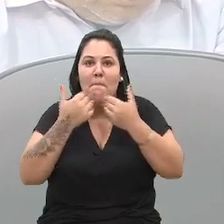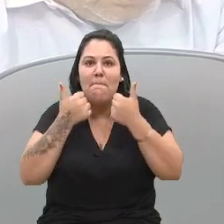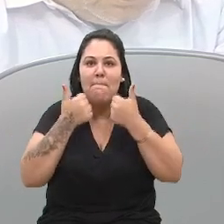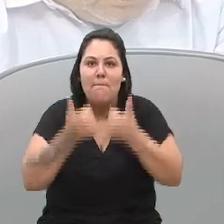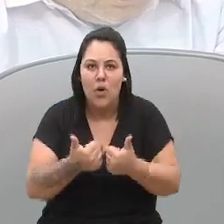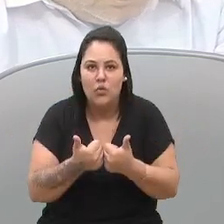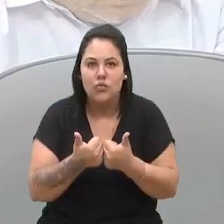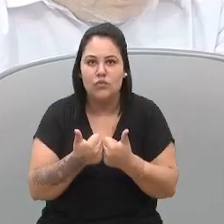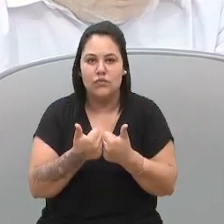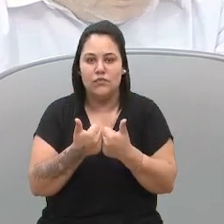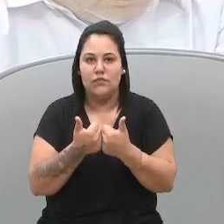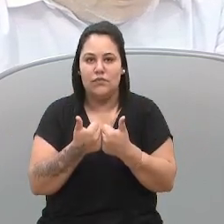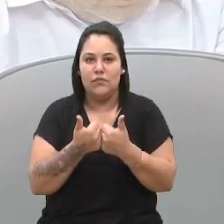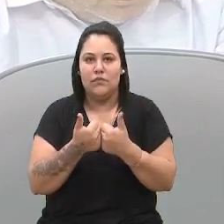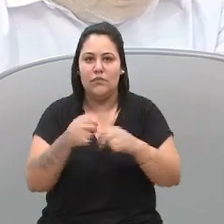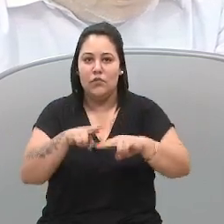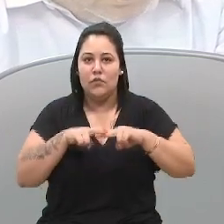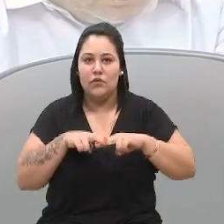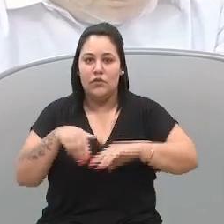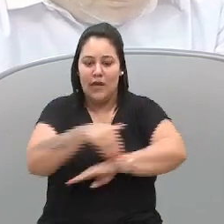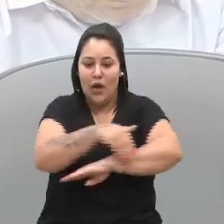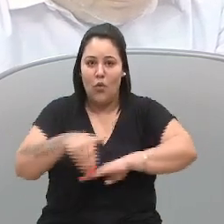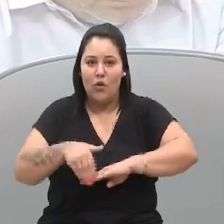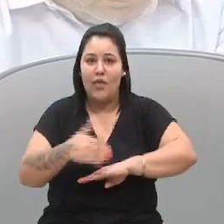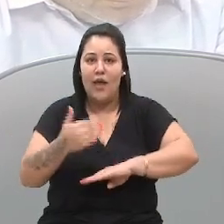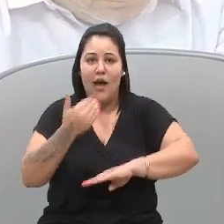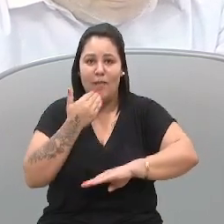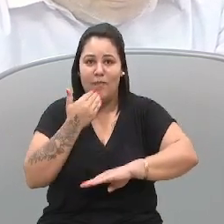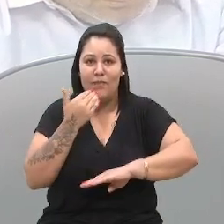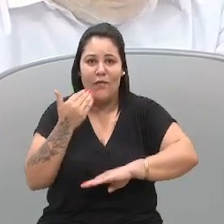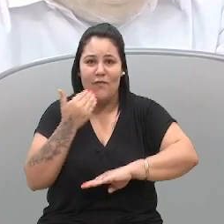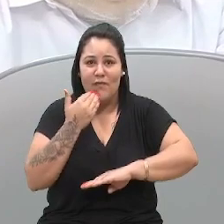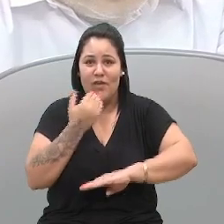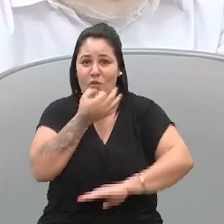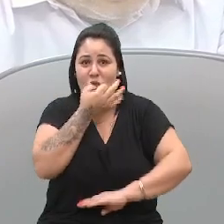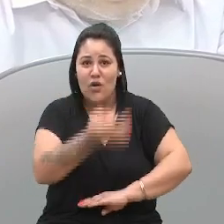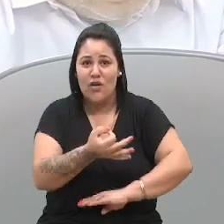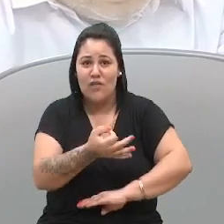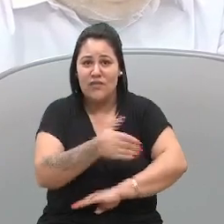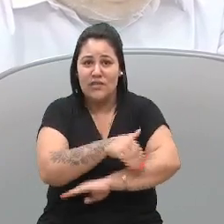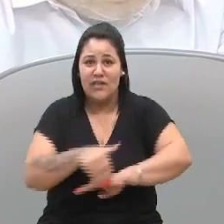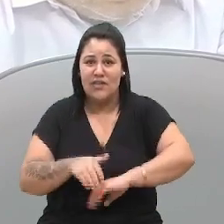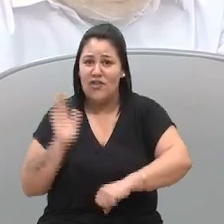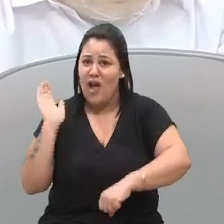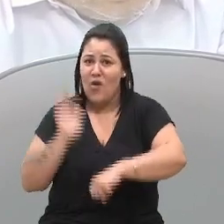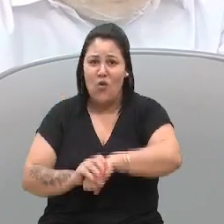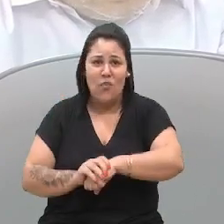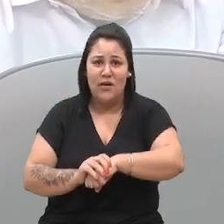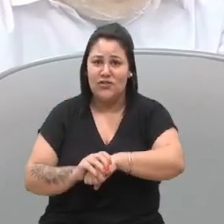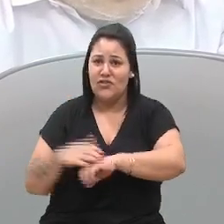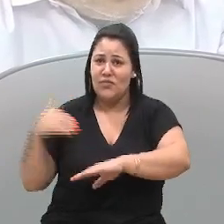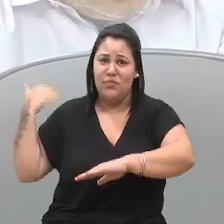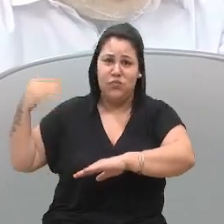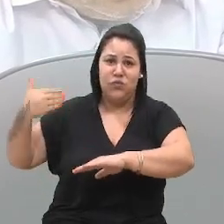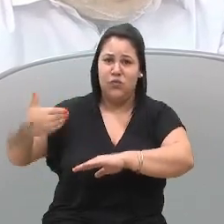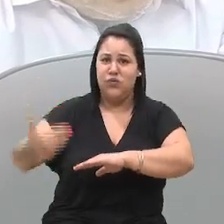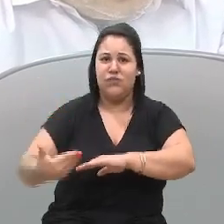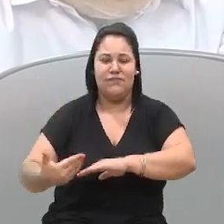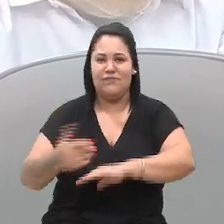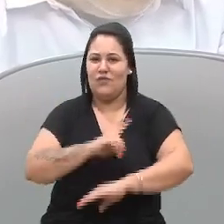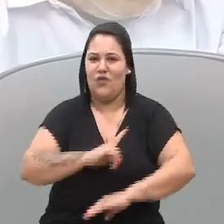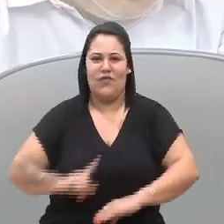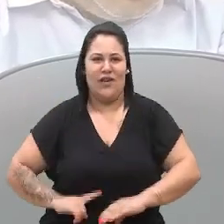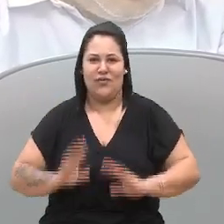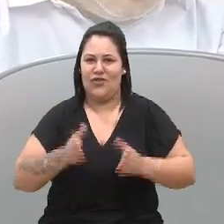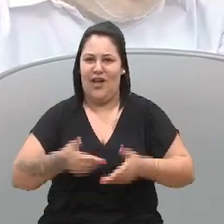isso que hoje que as ruas estão destruídas na cidade, que é culpa de outros, que já vem de outras gestões, outros governos.